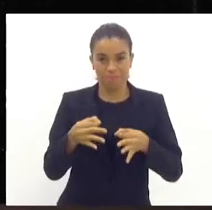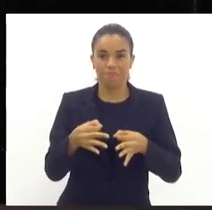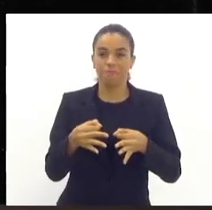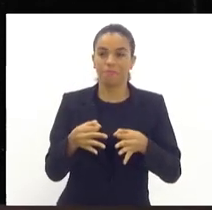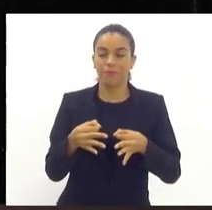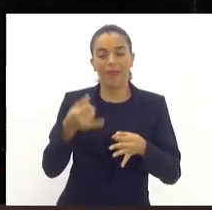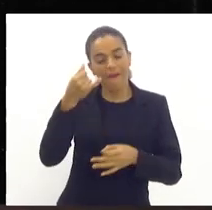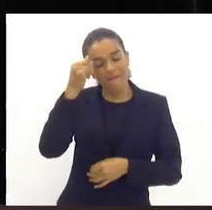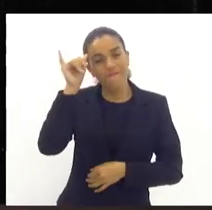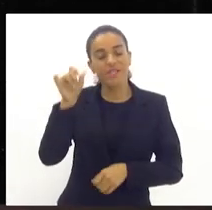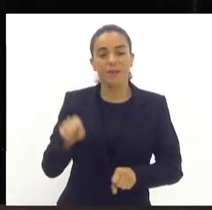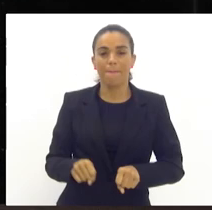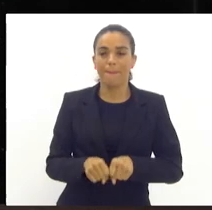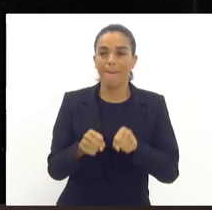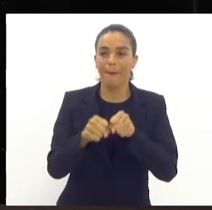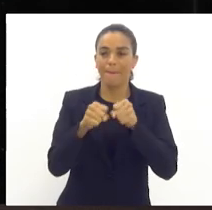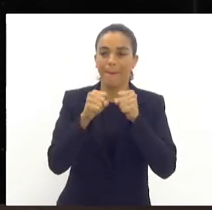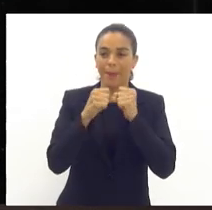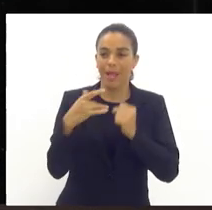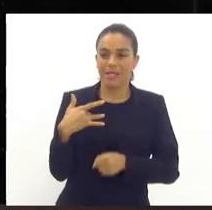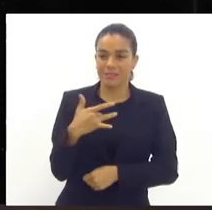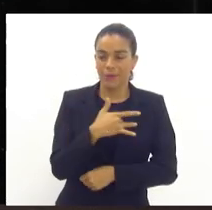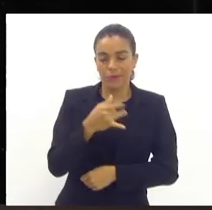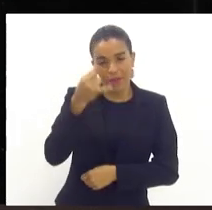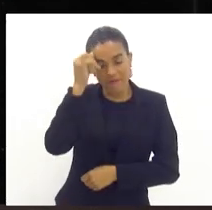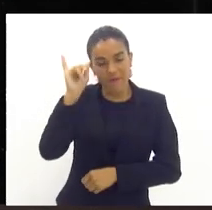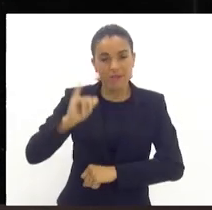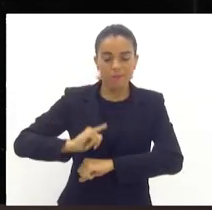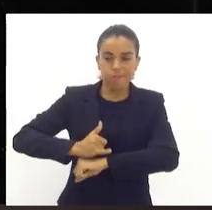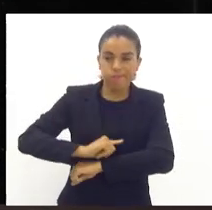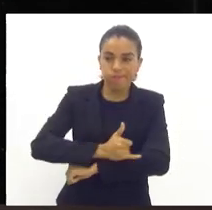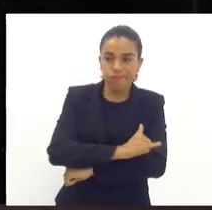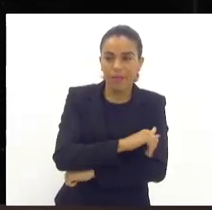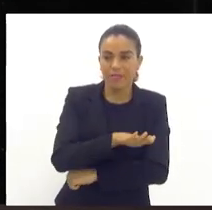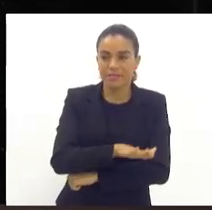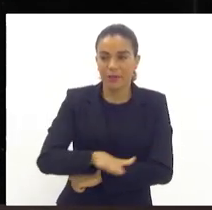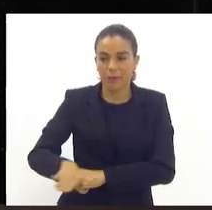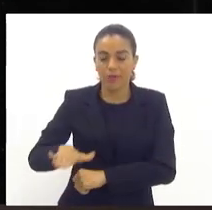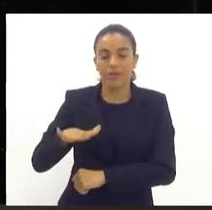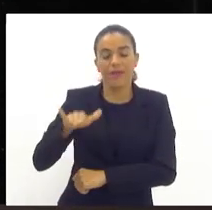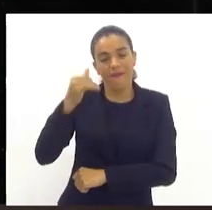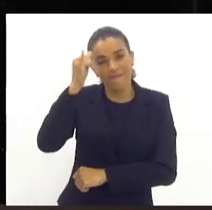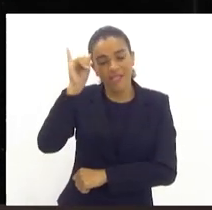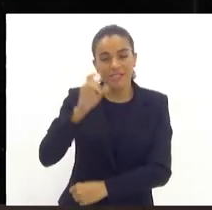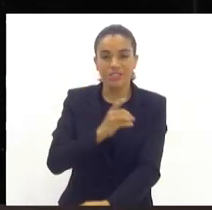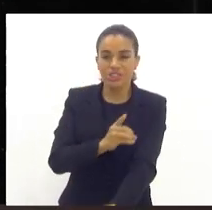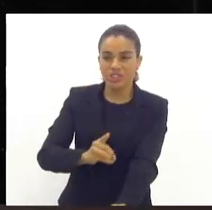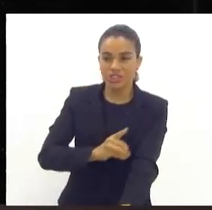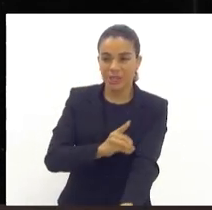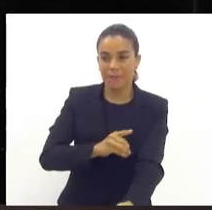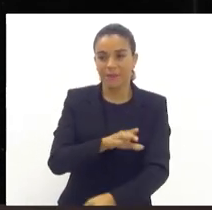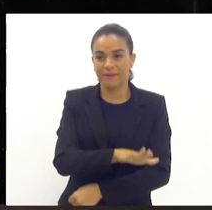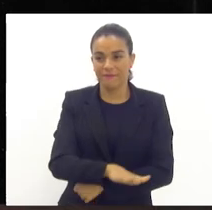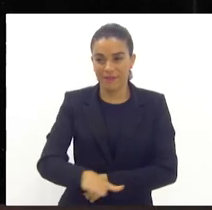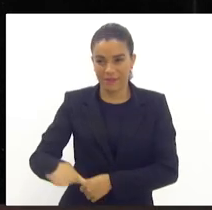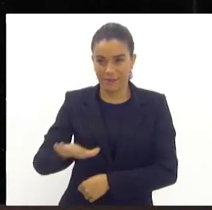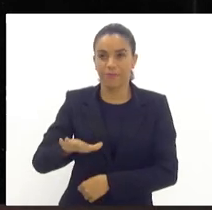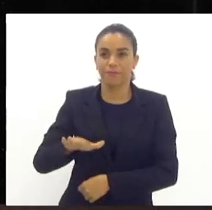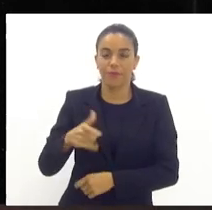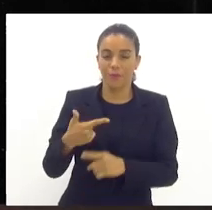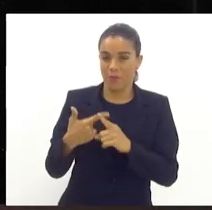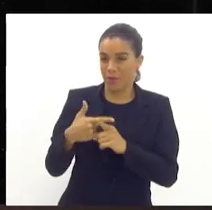causar mal à saúde, que evite obesidade infantil, que evite diabetes infantil, né, que nós sabemos que esses